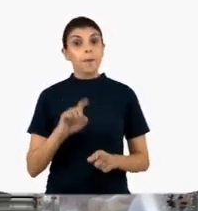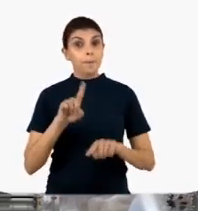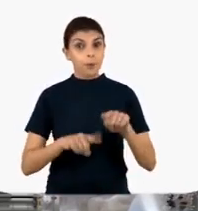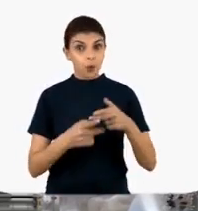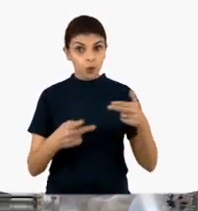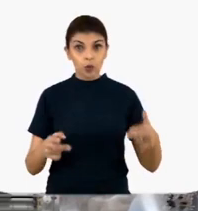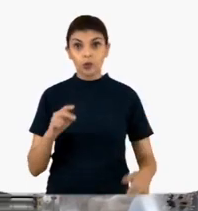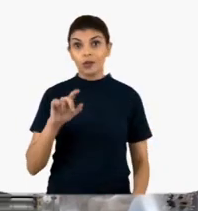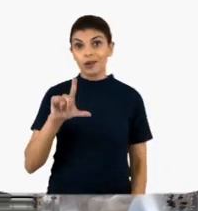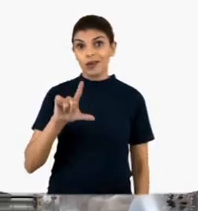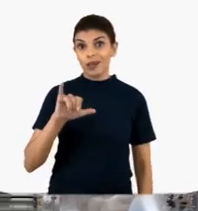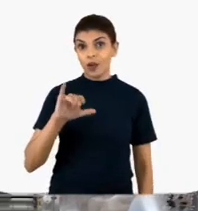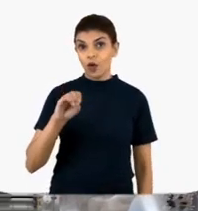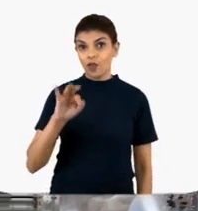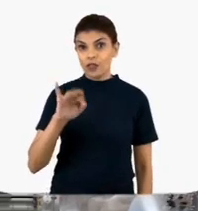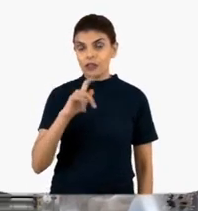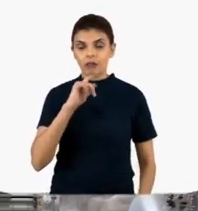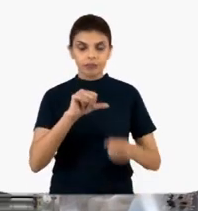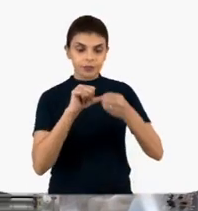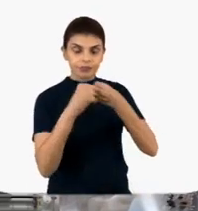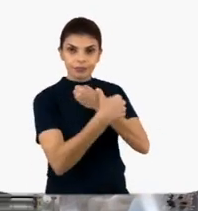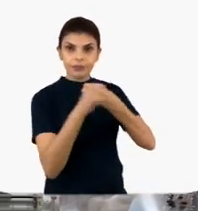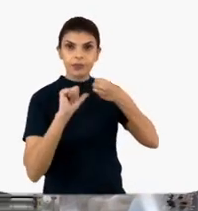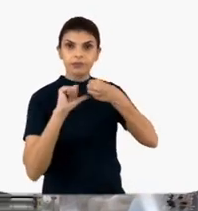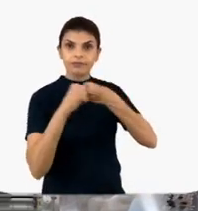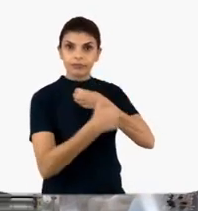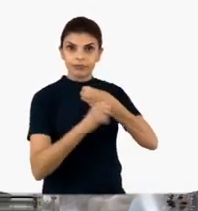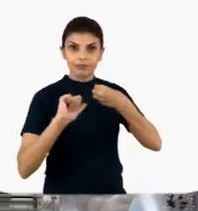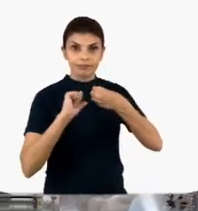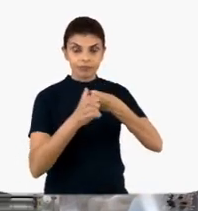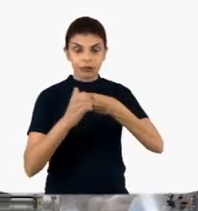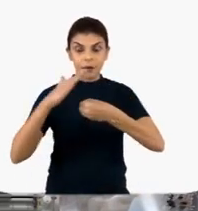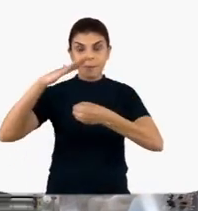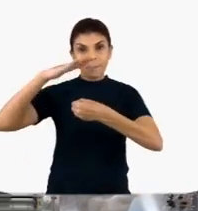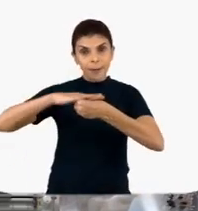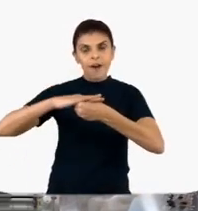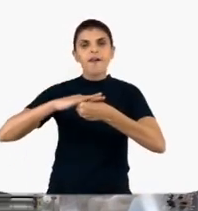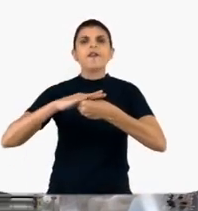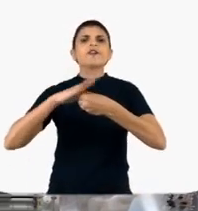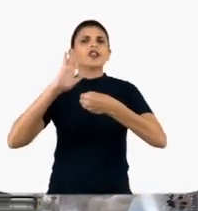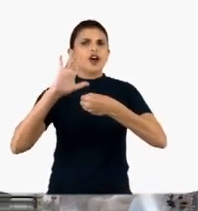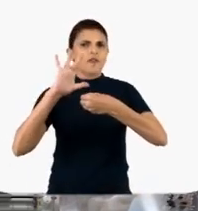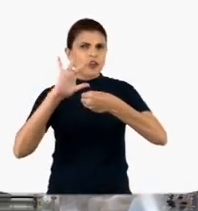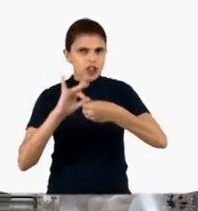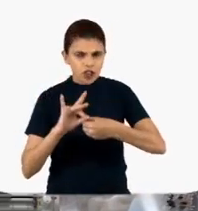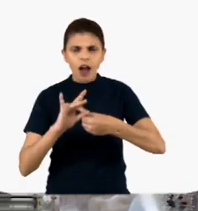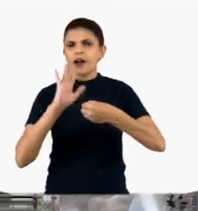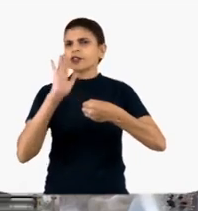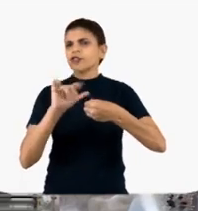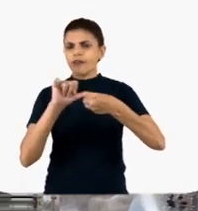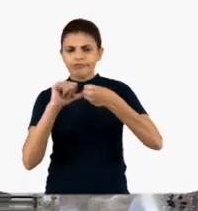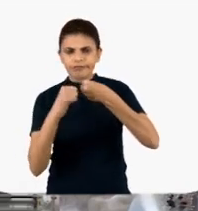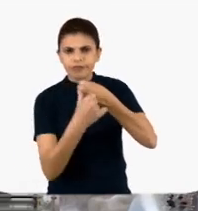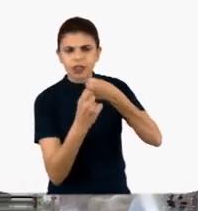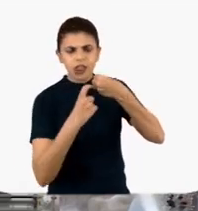produto liofilizado passa para a etapa de rotulagem, que é já o frasco já fechado, já com